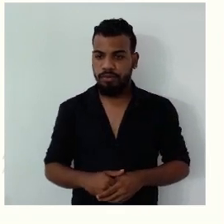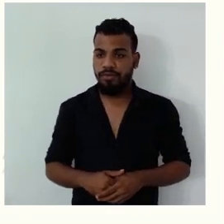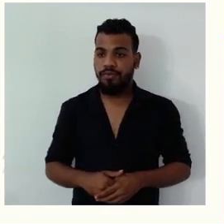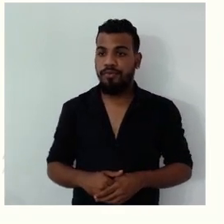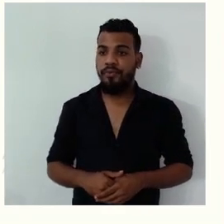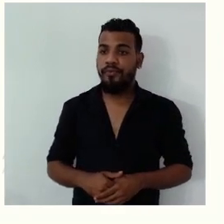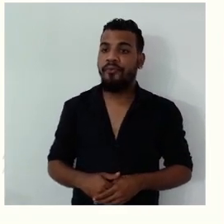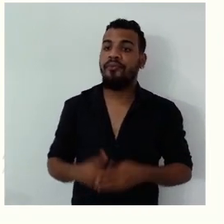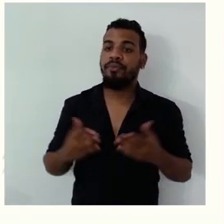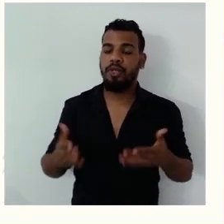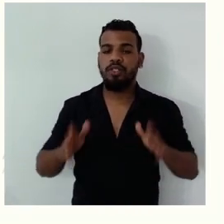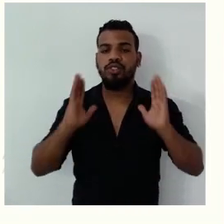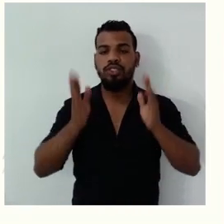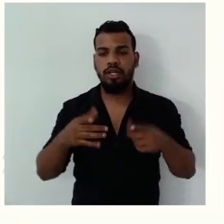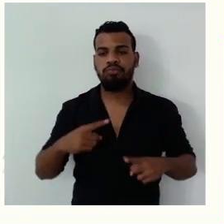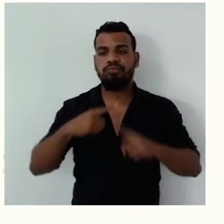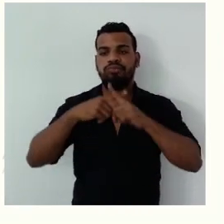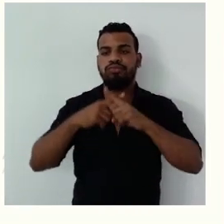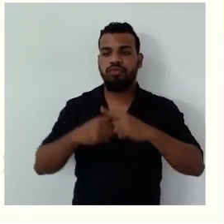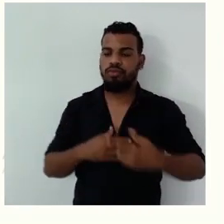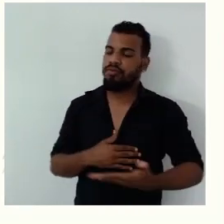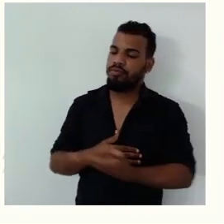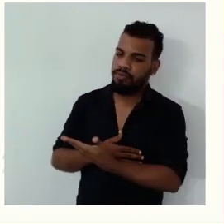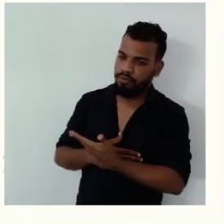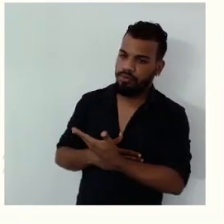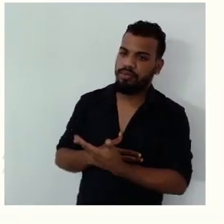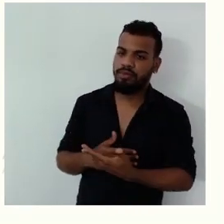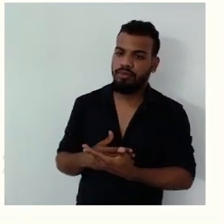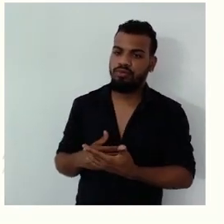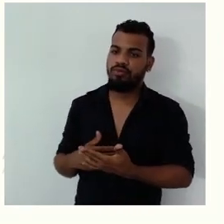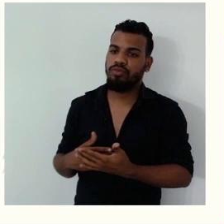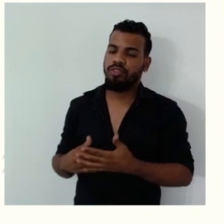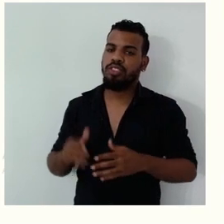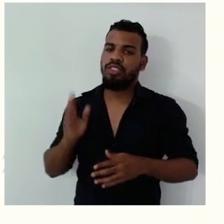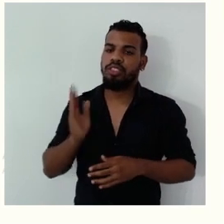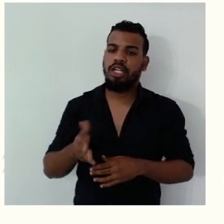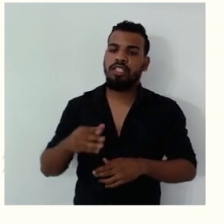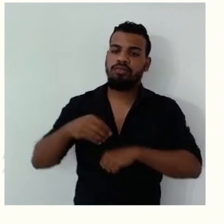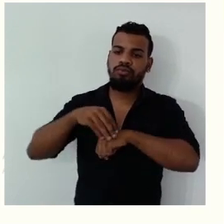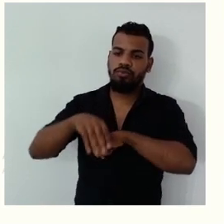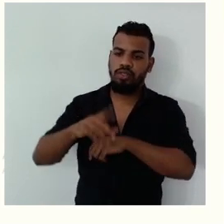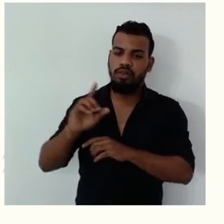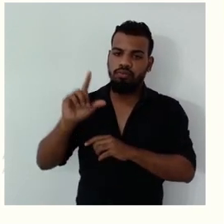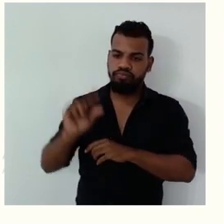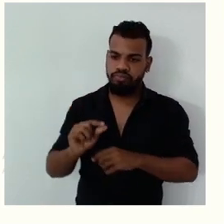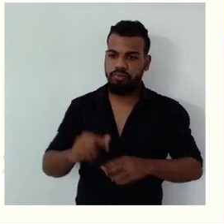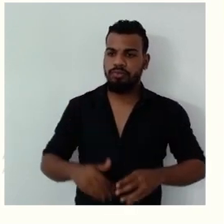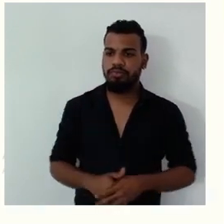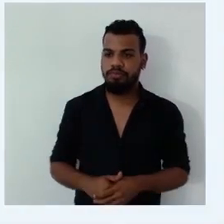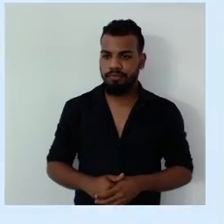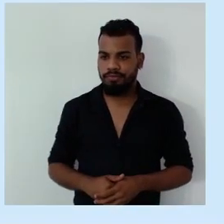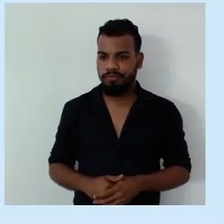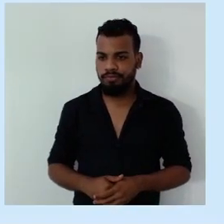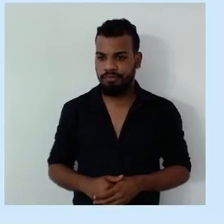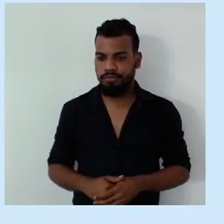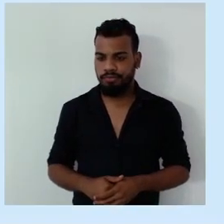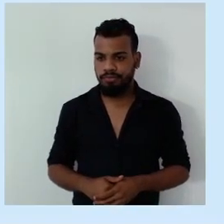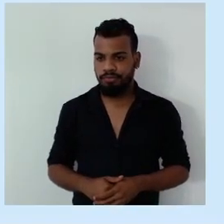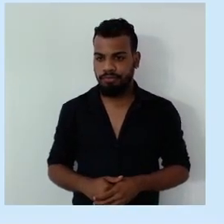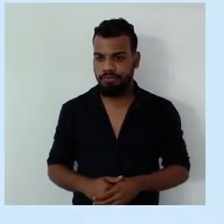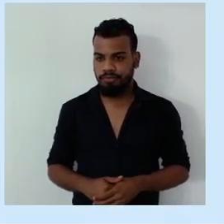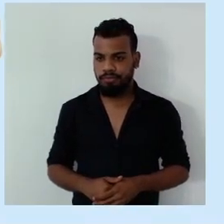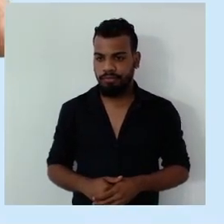2.392,65. Realizando a multiplicação, olha aqui, reduziu. Já sai com o valor reduzido. Então, ó,